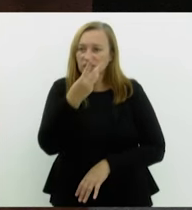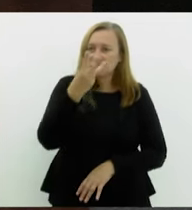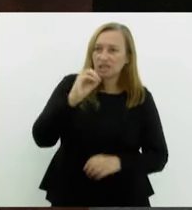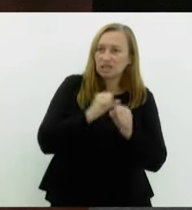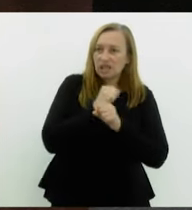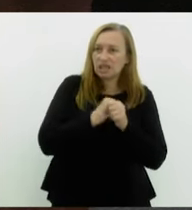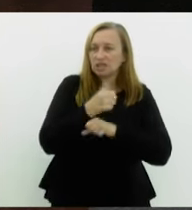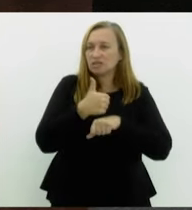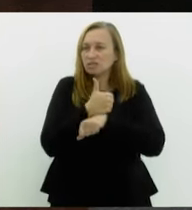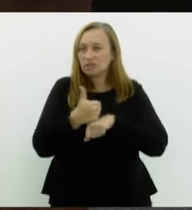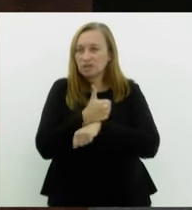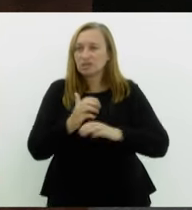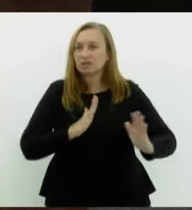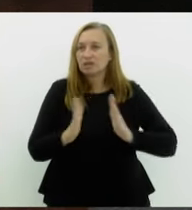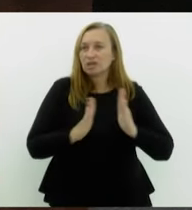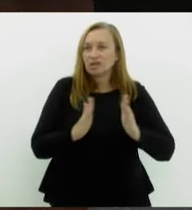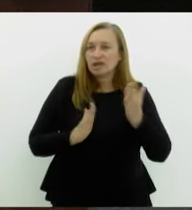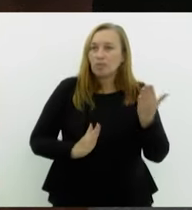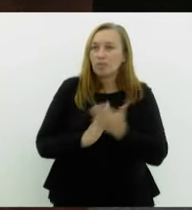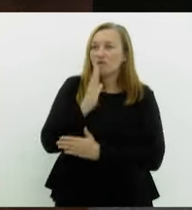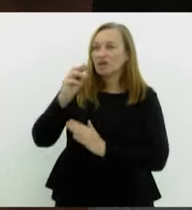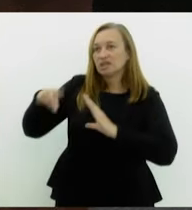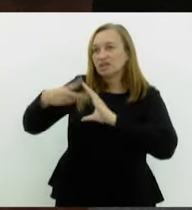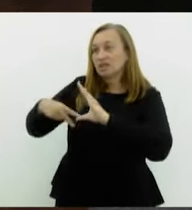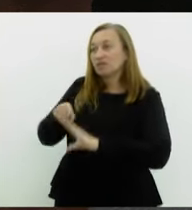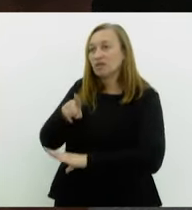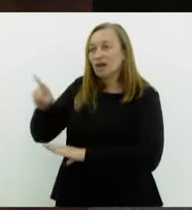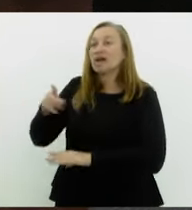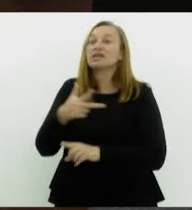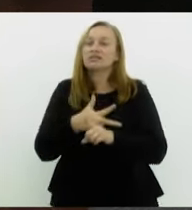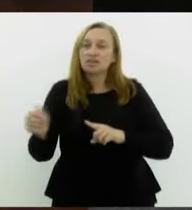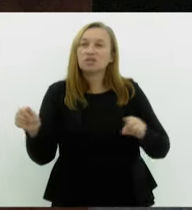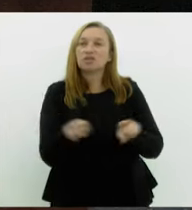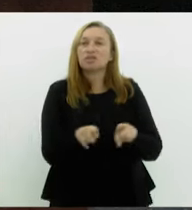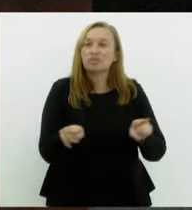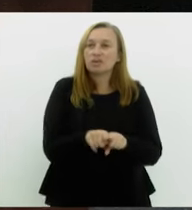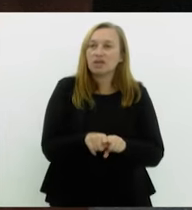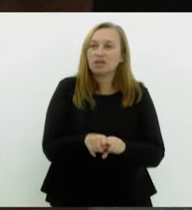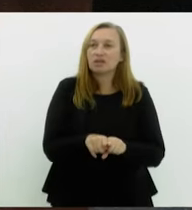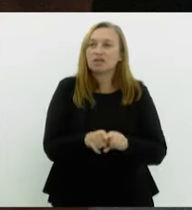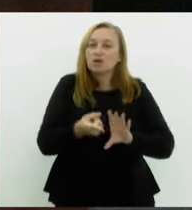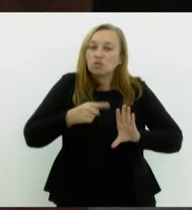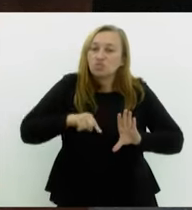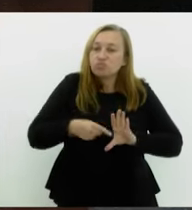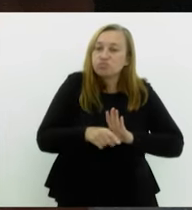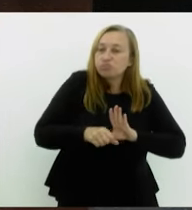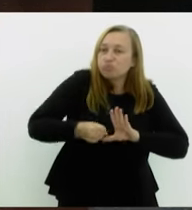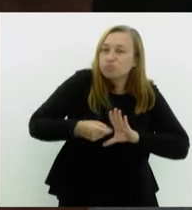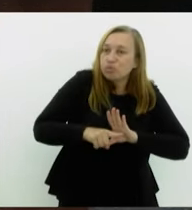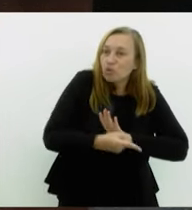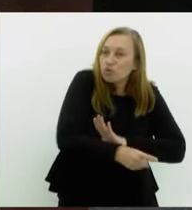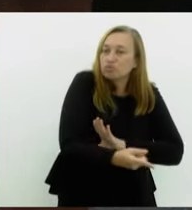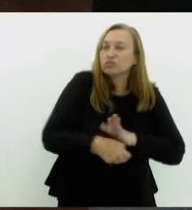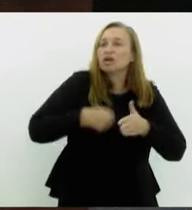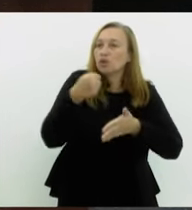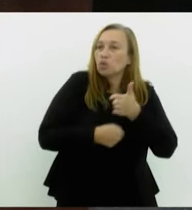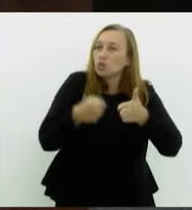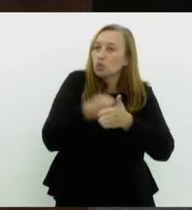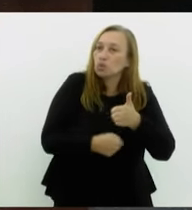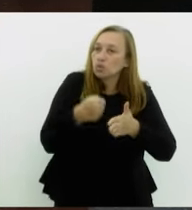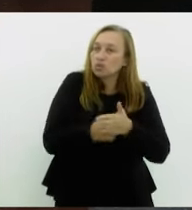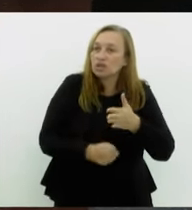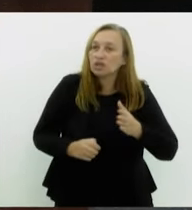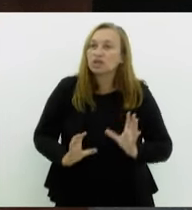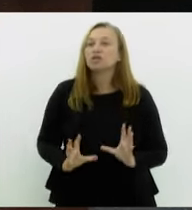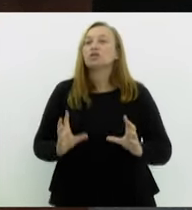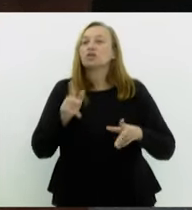remuneração aprovada na Câmara de Vereadores lá. E essa vitória também foi fruto de uma intensa luta, uma intensa articulação da